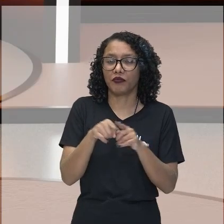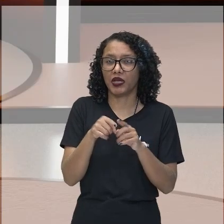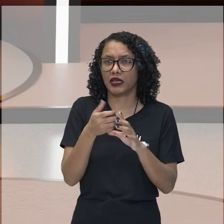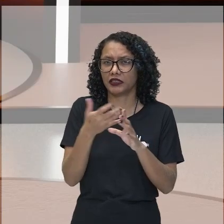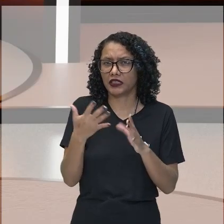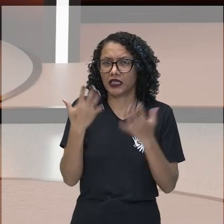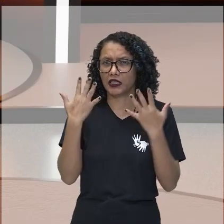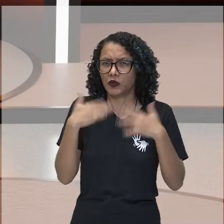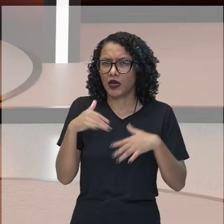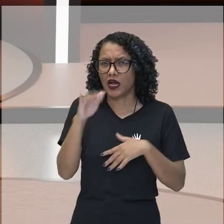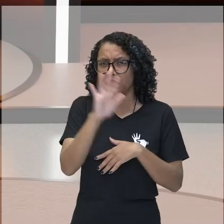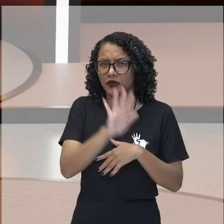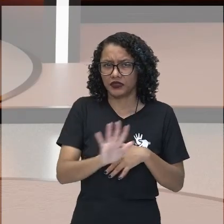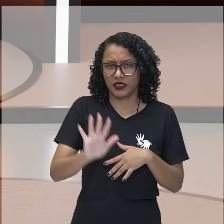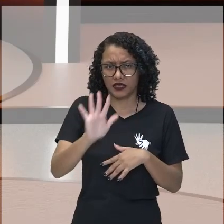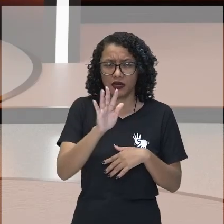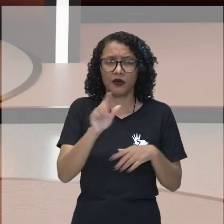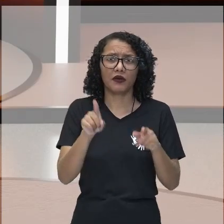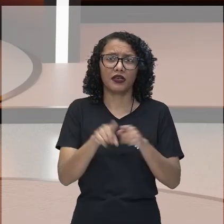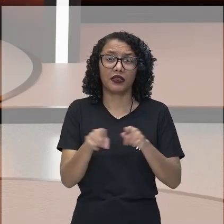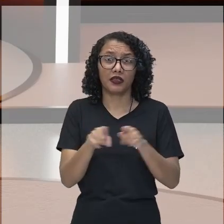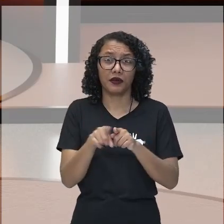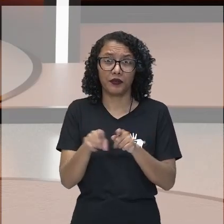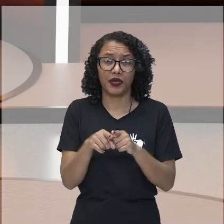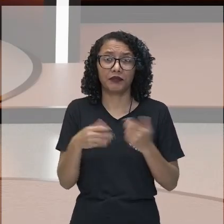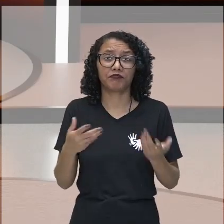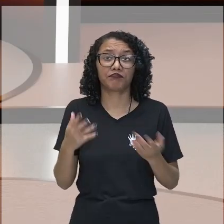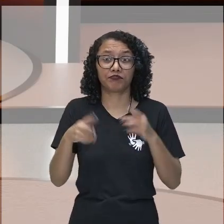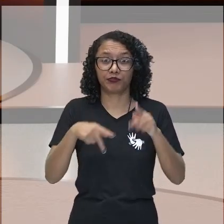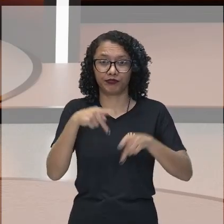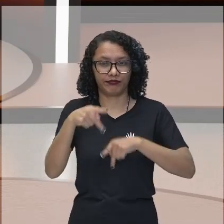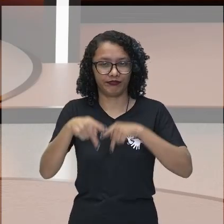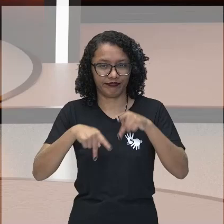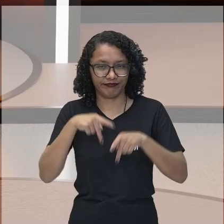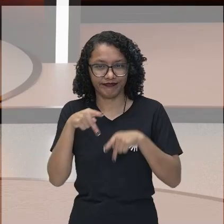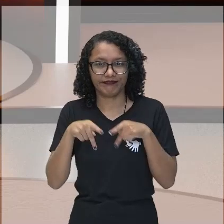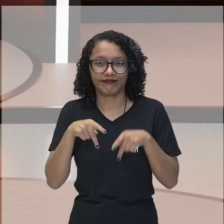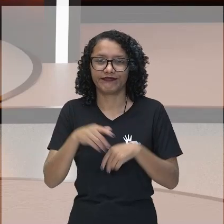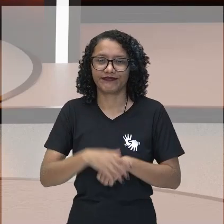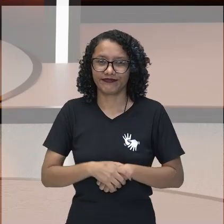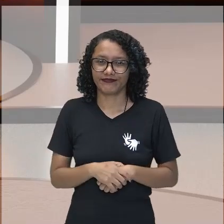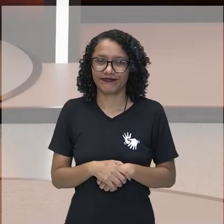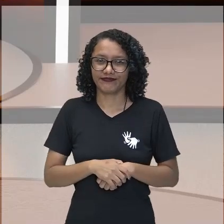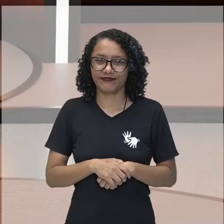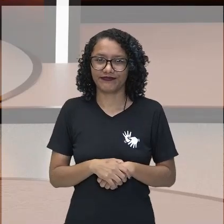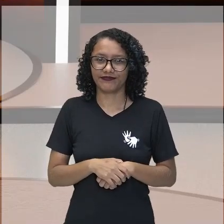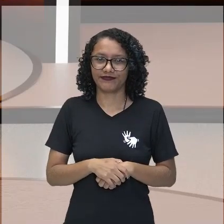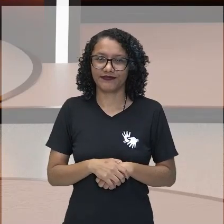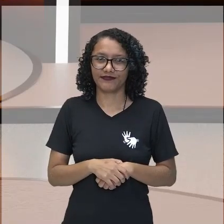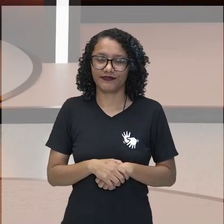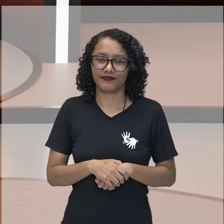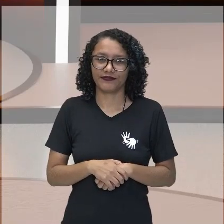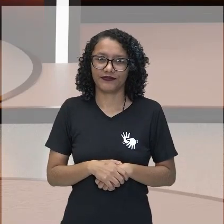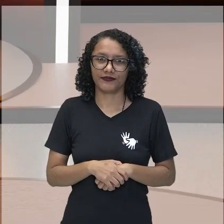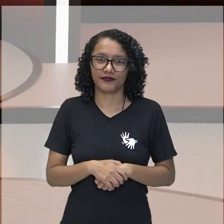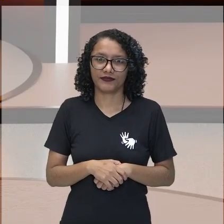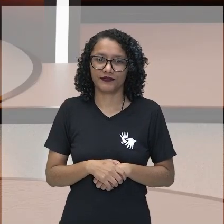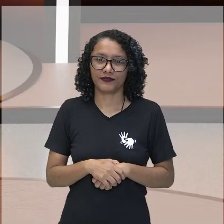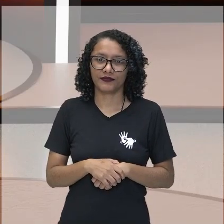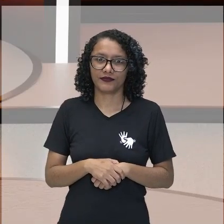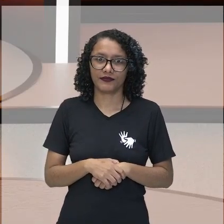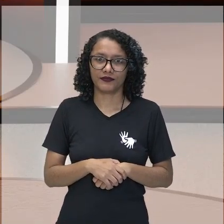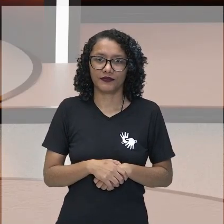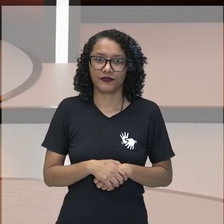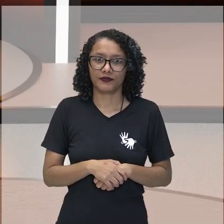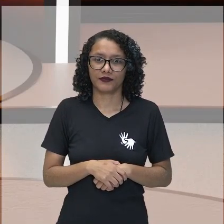aspectos gerais e também a parte da população, O Japão, que ele vai ser um